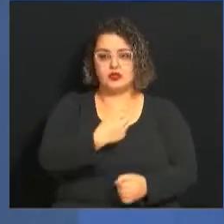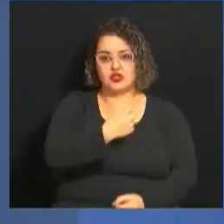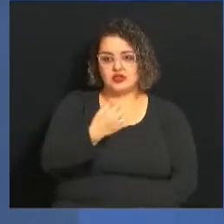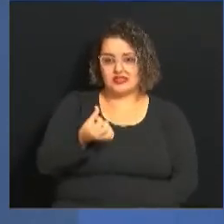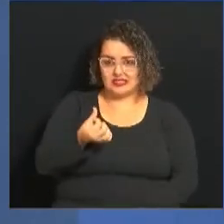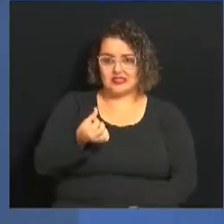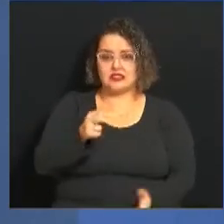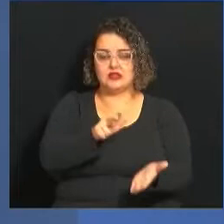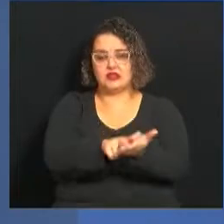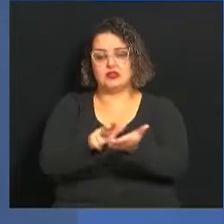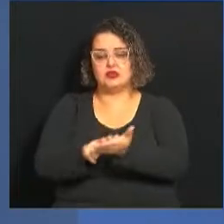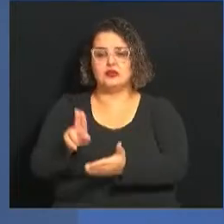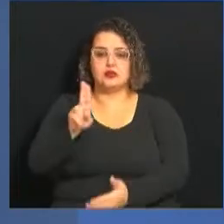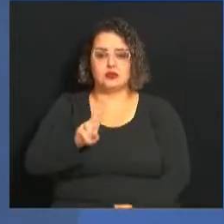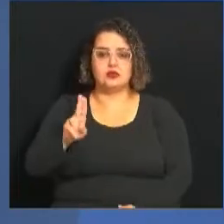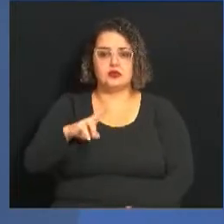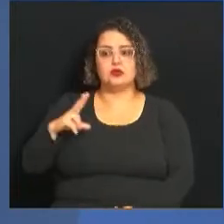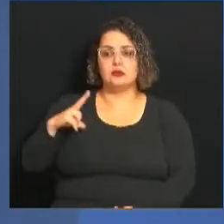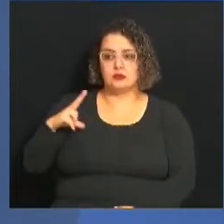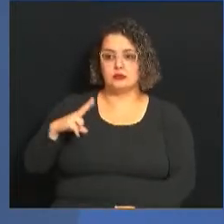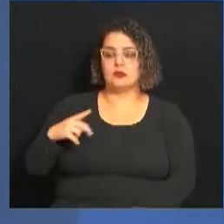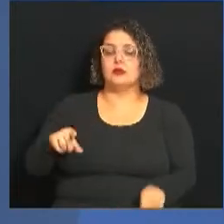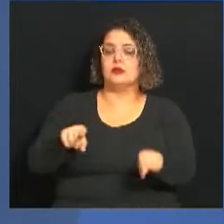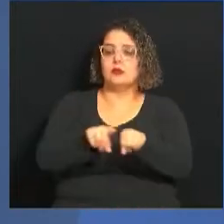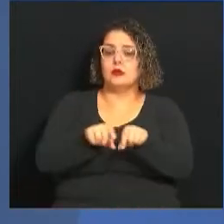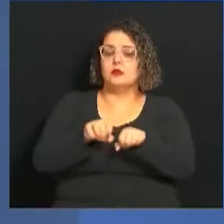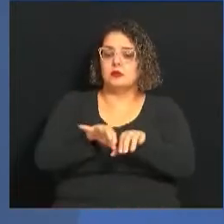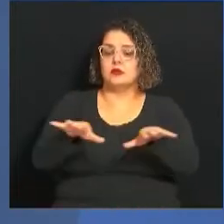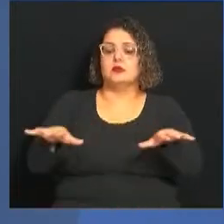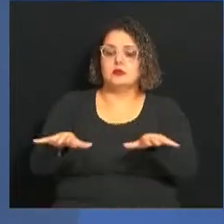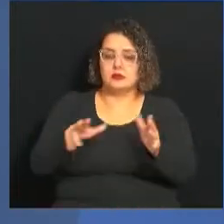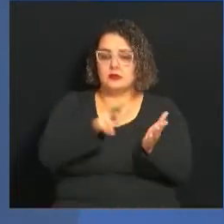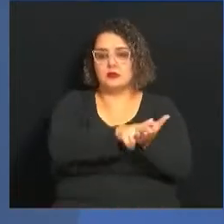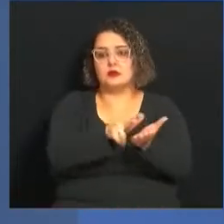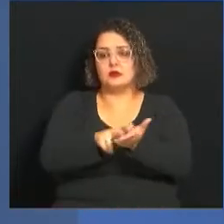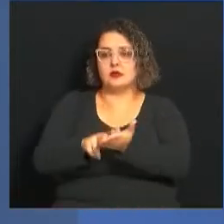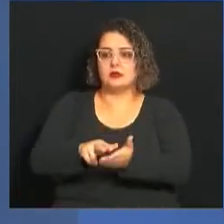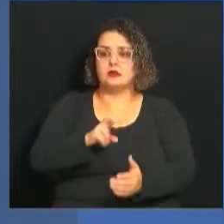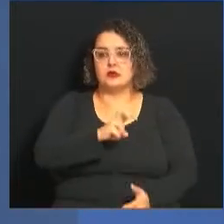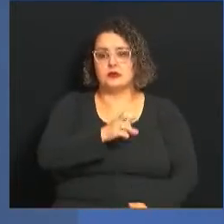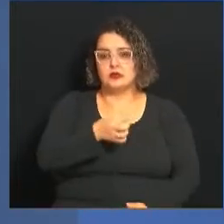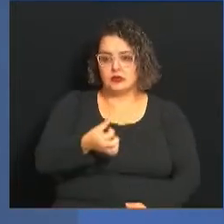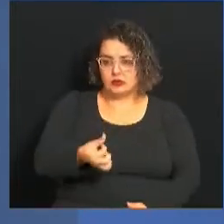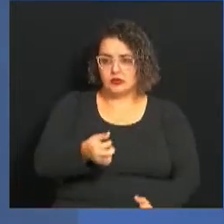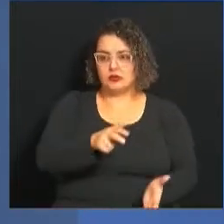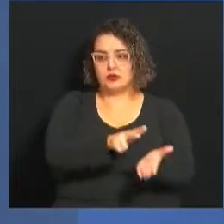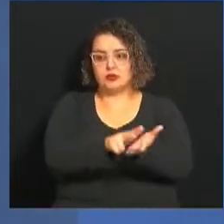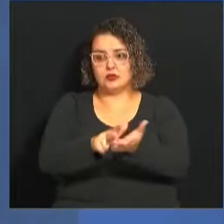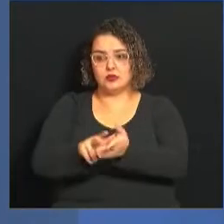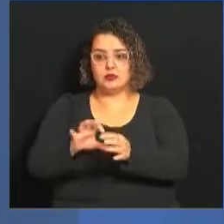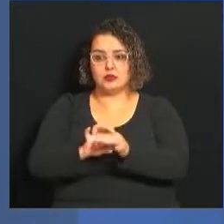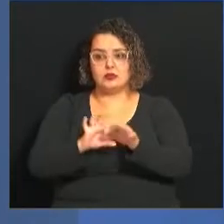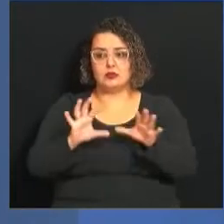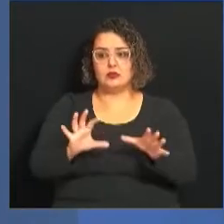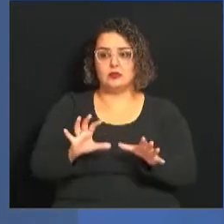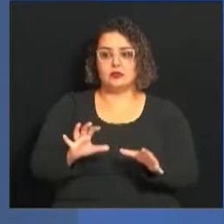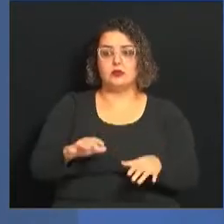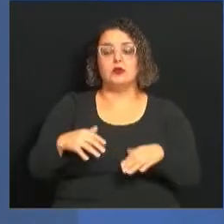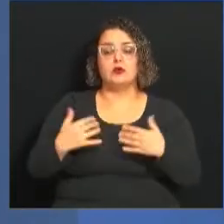rede particular, que foi ela também que ampliou essa oferta, 56 leitos disponíveis, dos